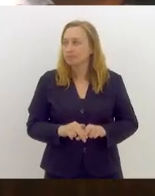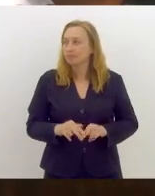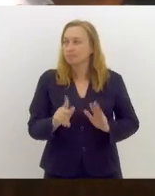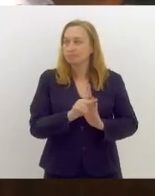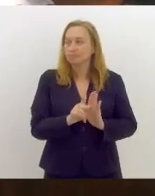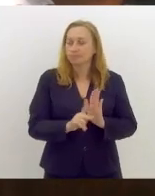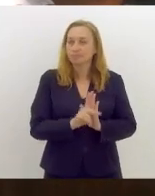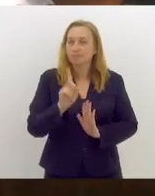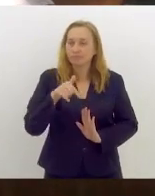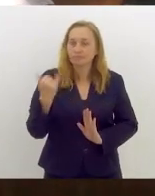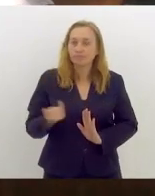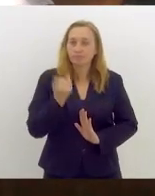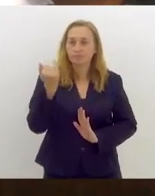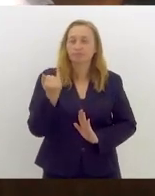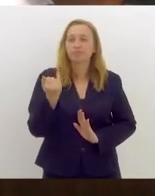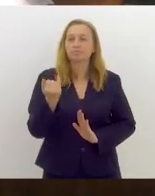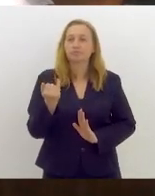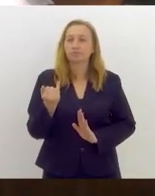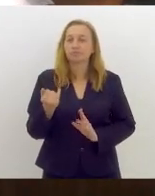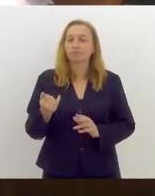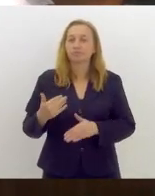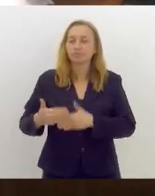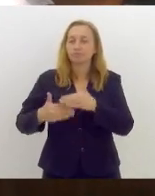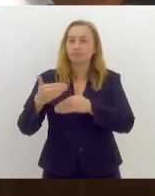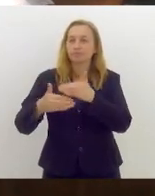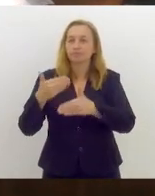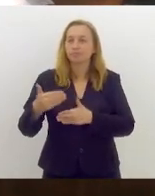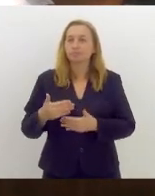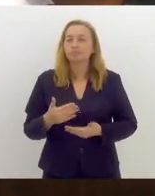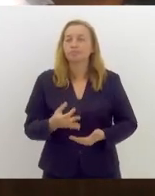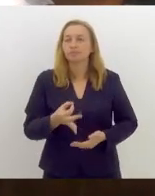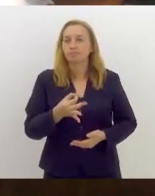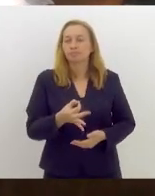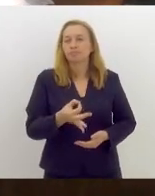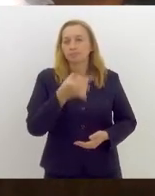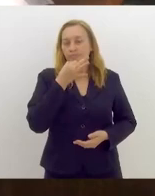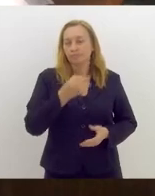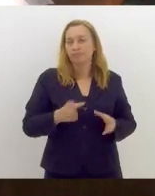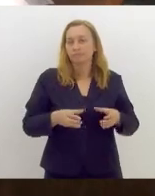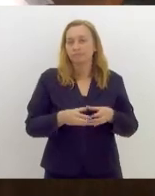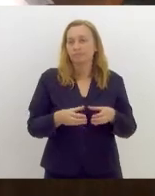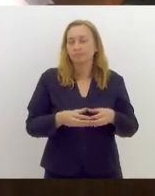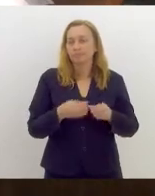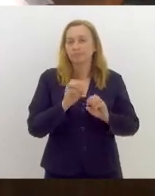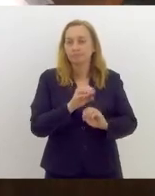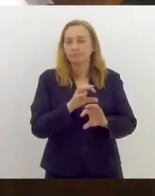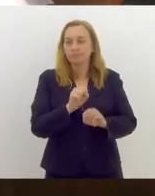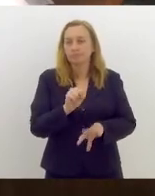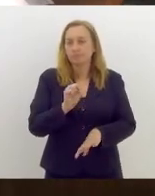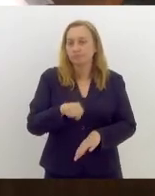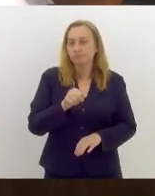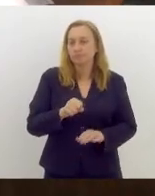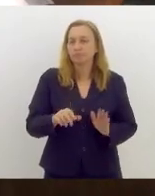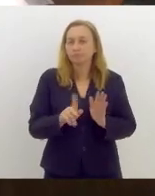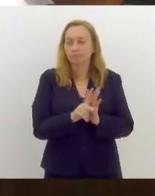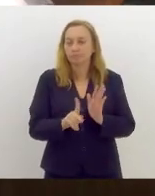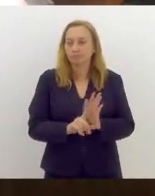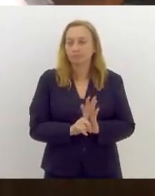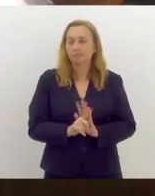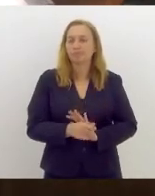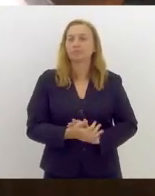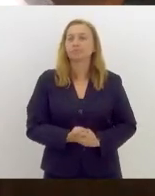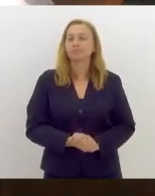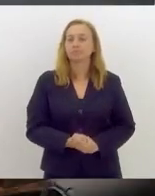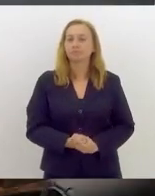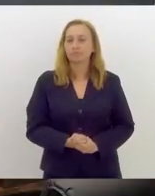projeto é muito importante merece prosperar o nosso parecer da comissão de educação é favorável ao projeto